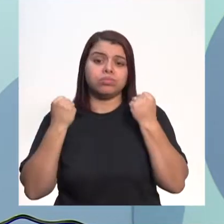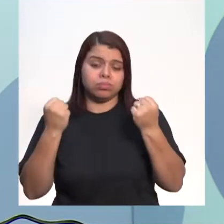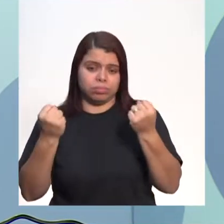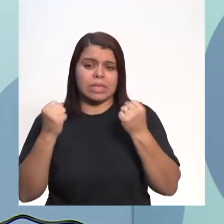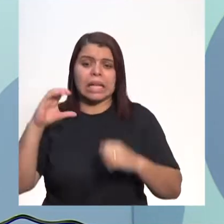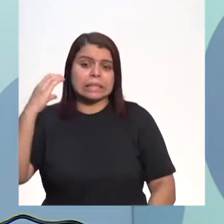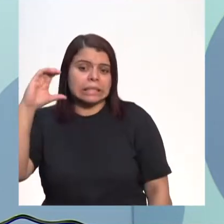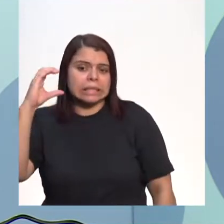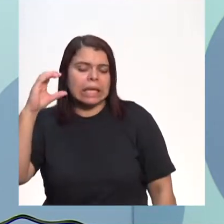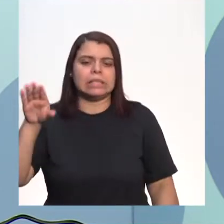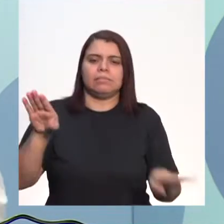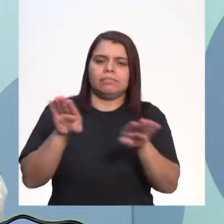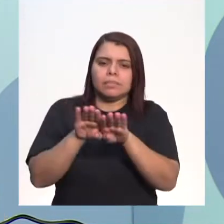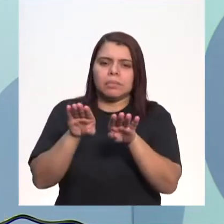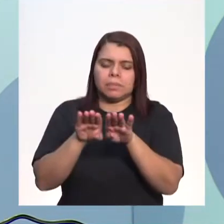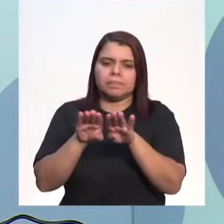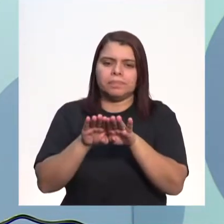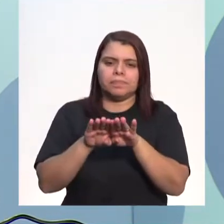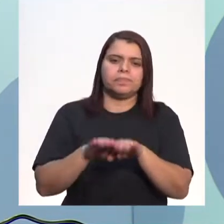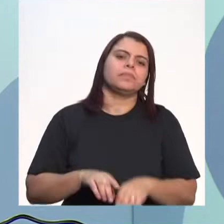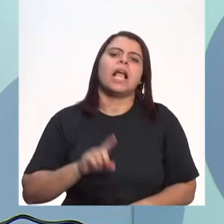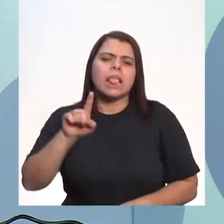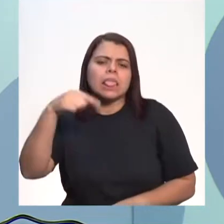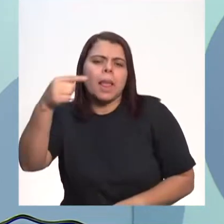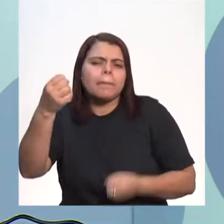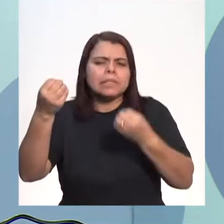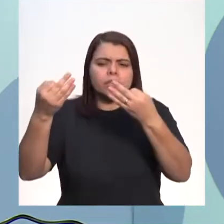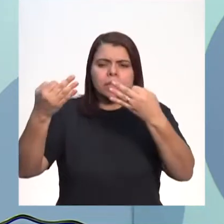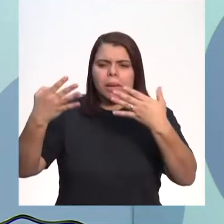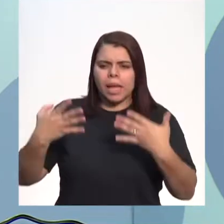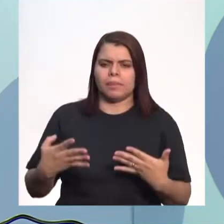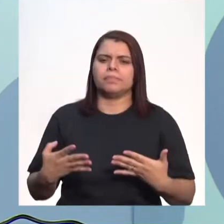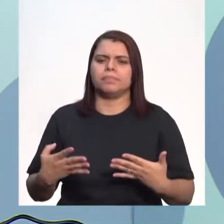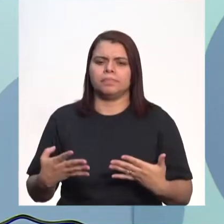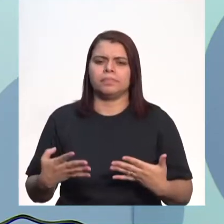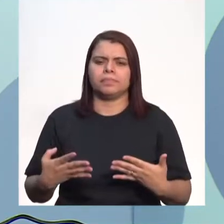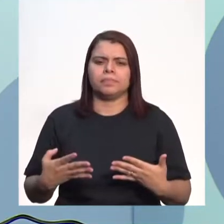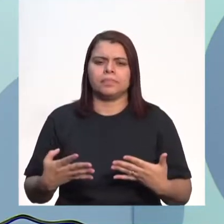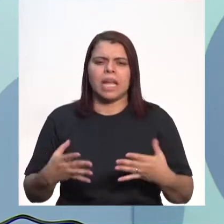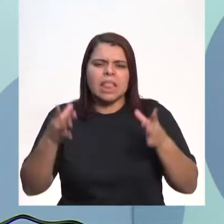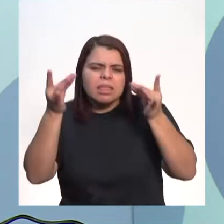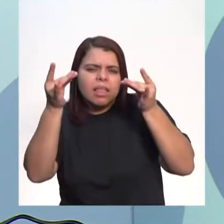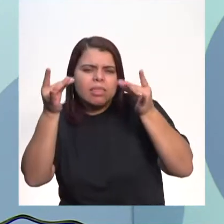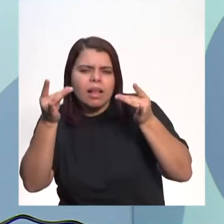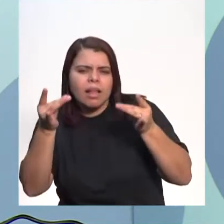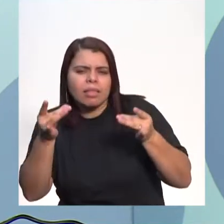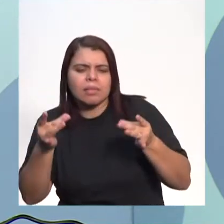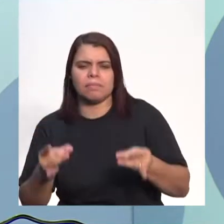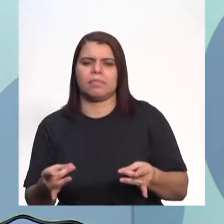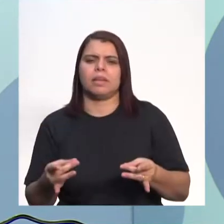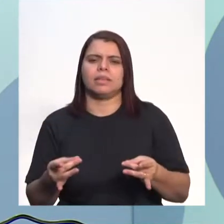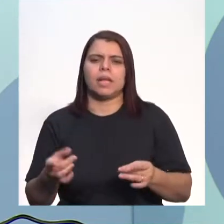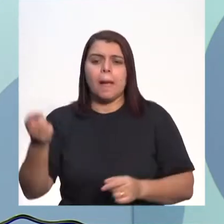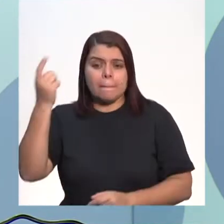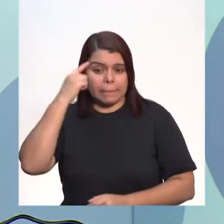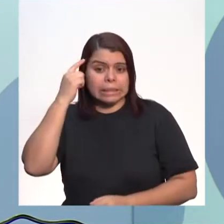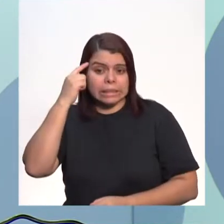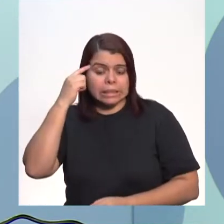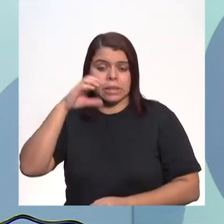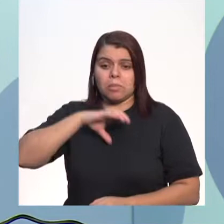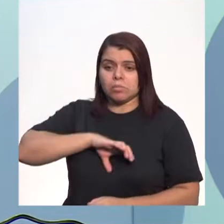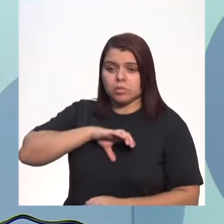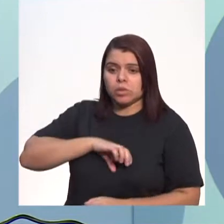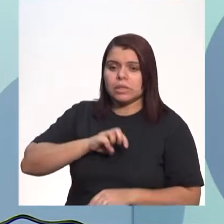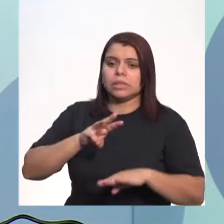os componentes, eu vou falar depois sobre quantidade, mas, assim, prioritariamente, nós pensamos em português e